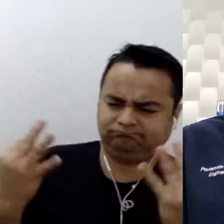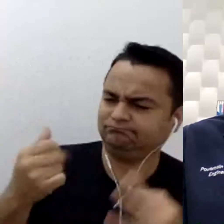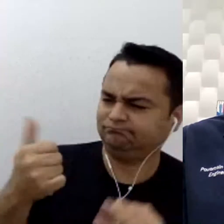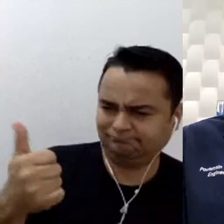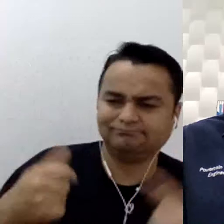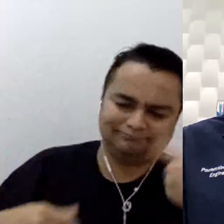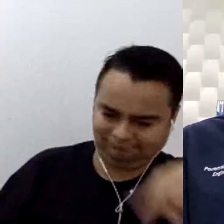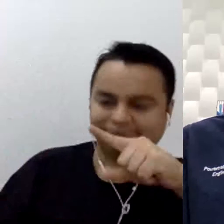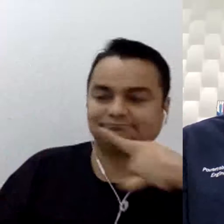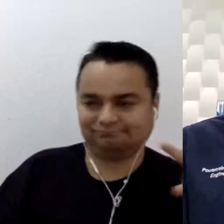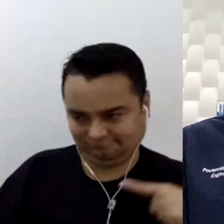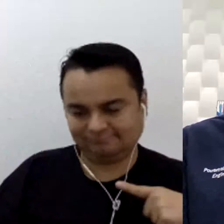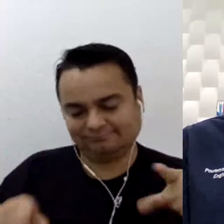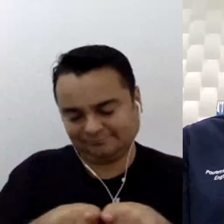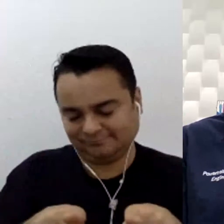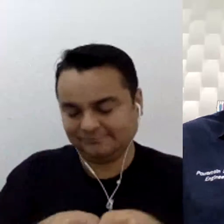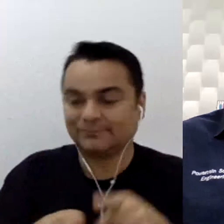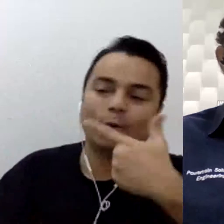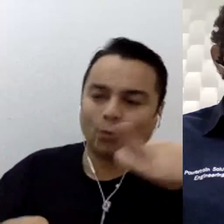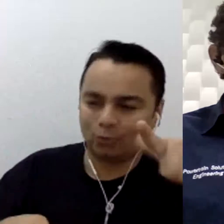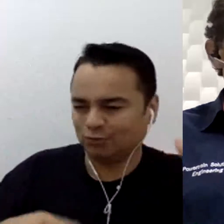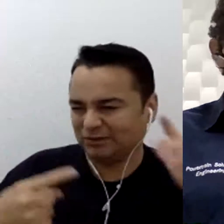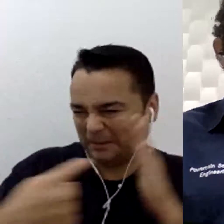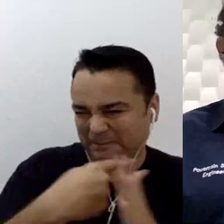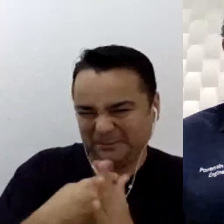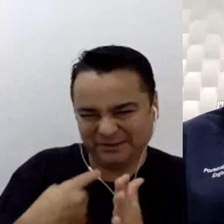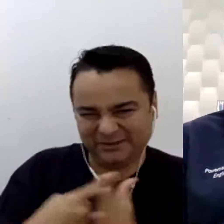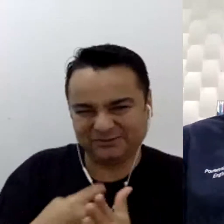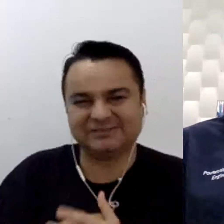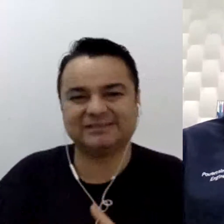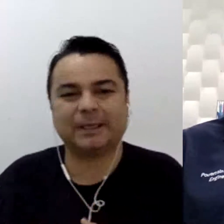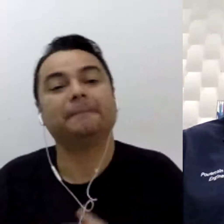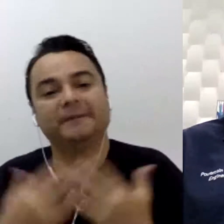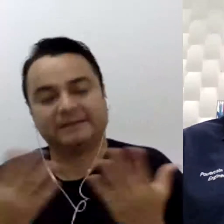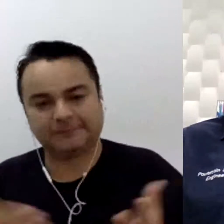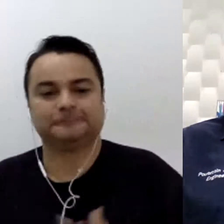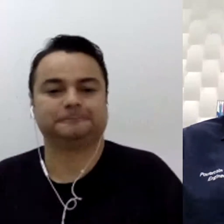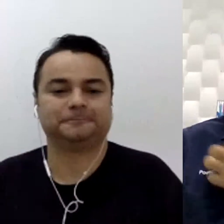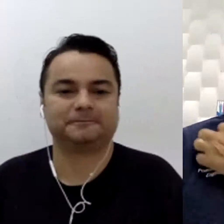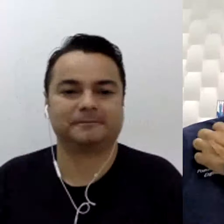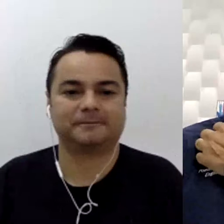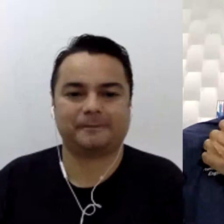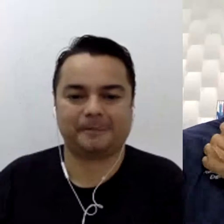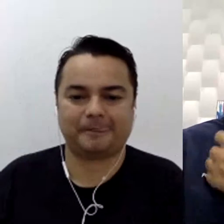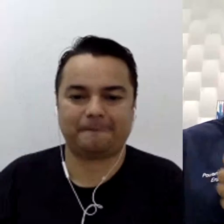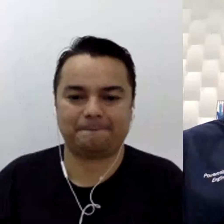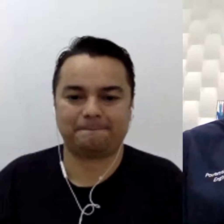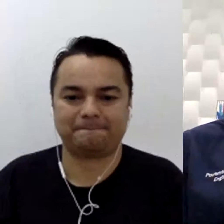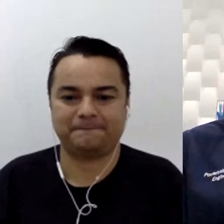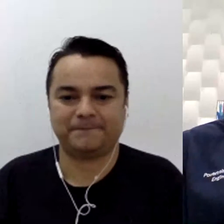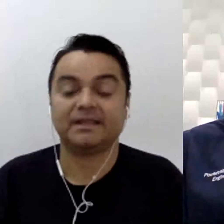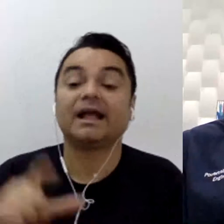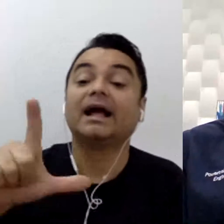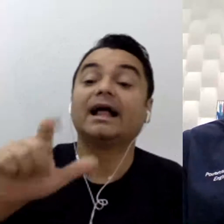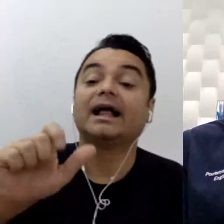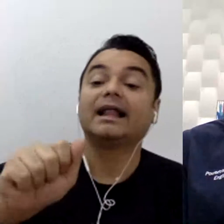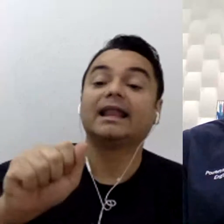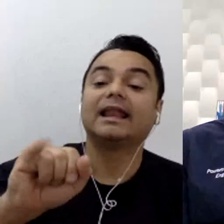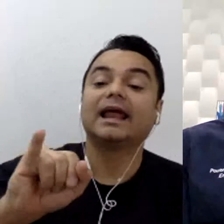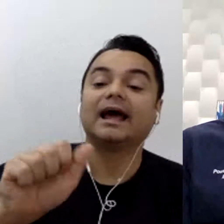Nós temos também outras perguntas que surgiram, né? Então... A Laiana,